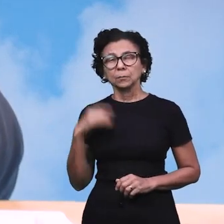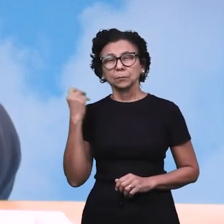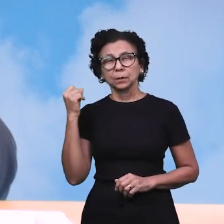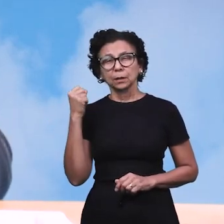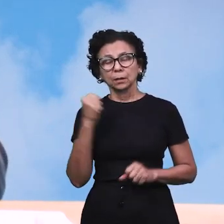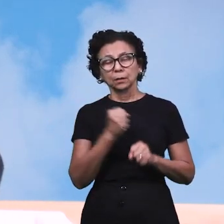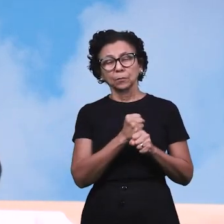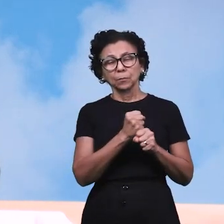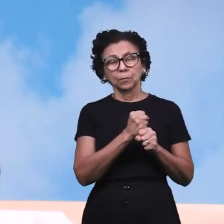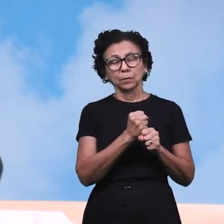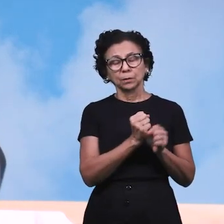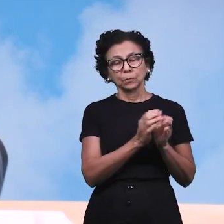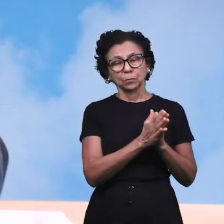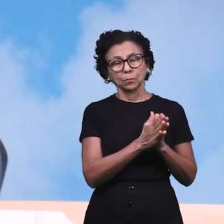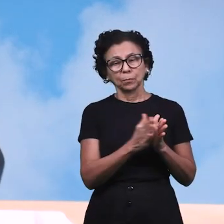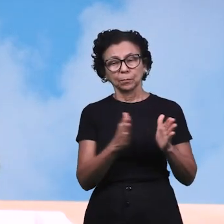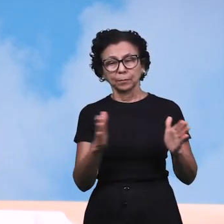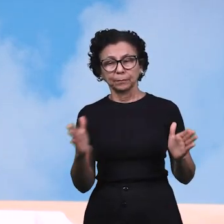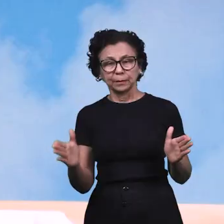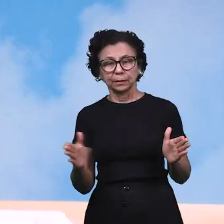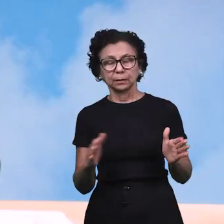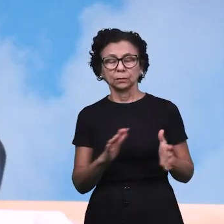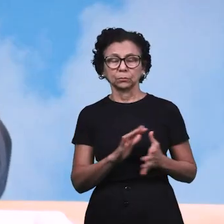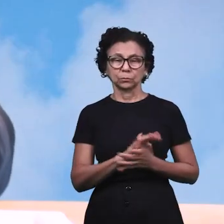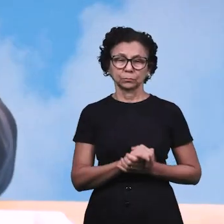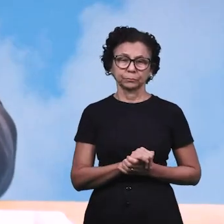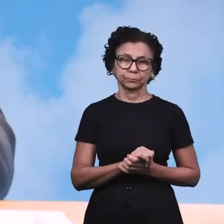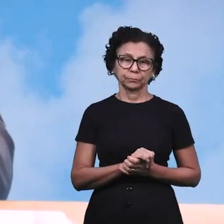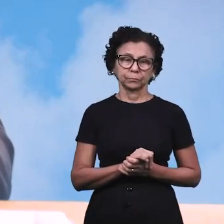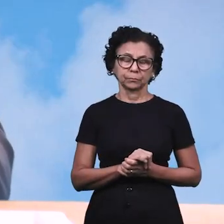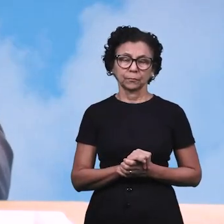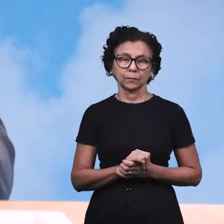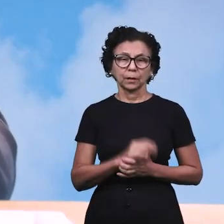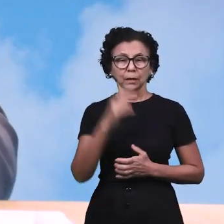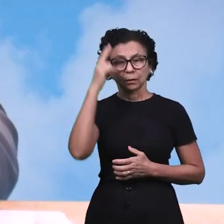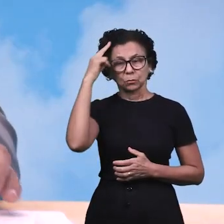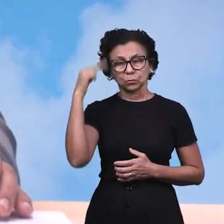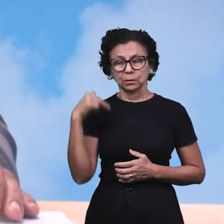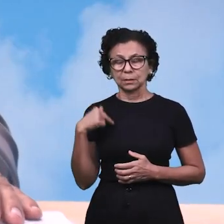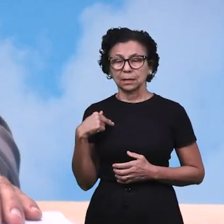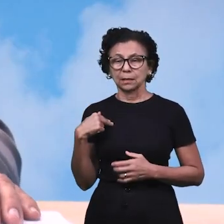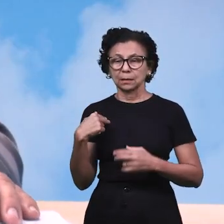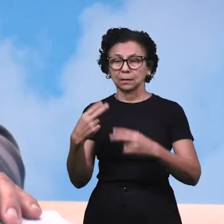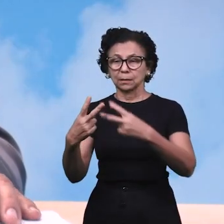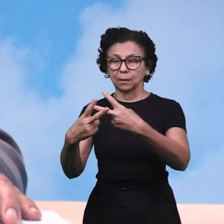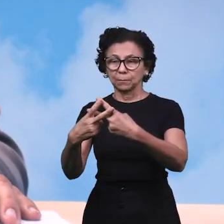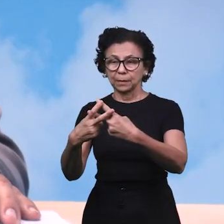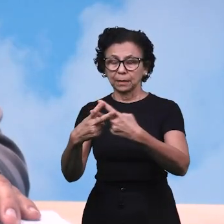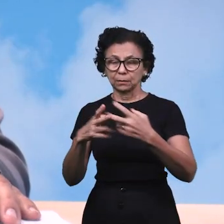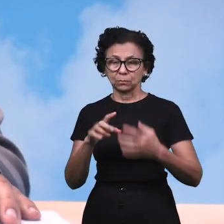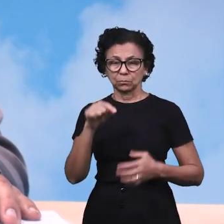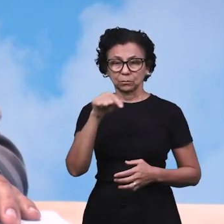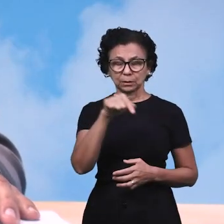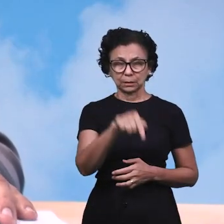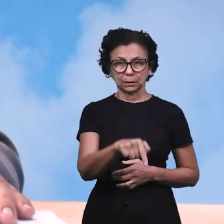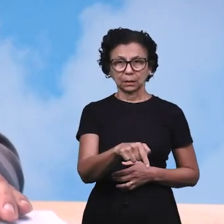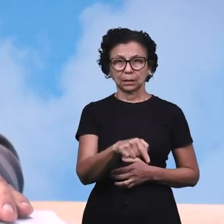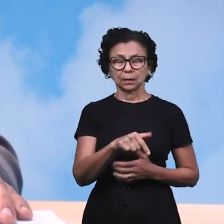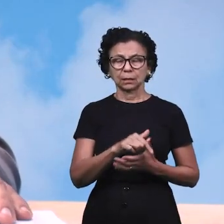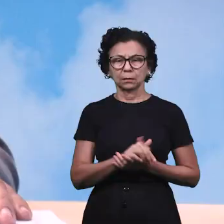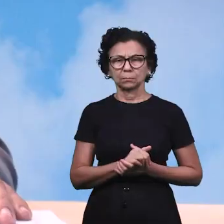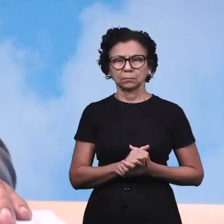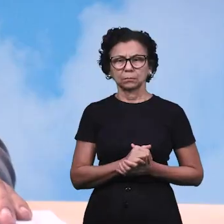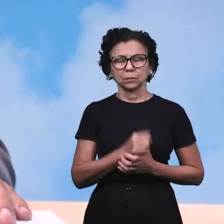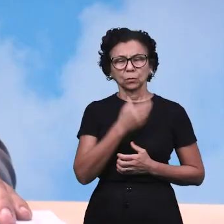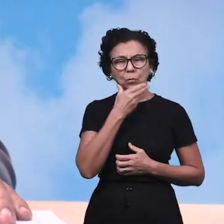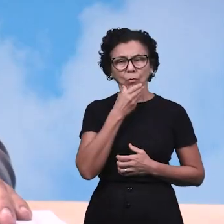essa derrocada por não ser aceito. Quando ele está na prisão, que ele deu o discernimento dos sonhos, que é